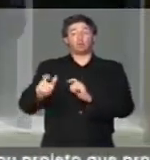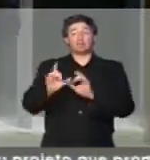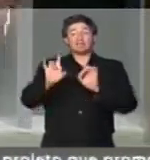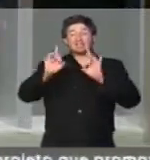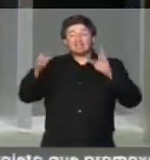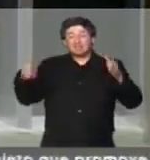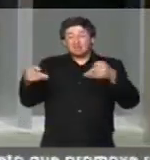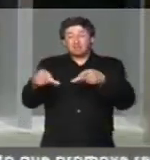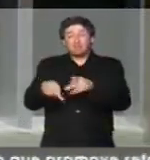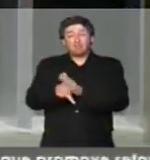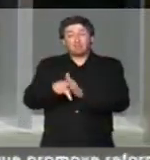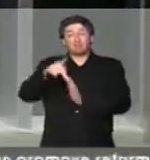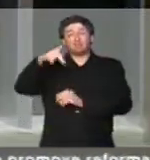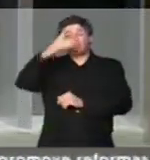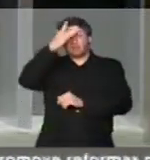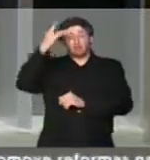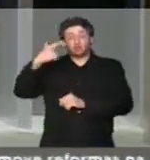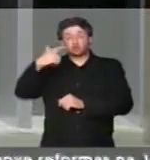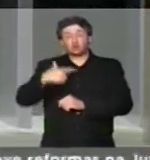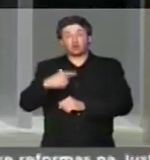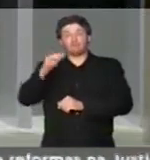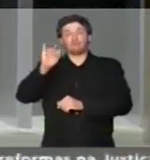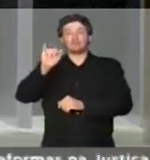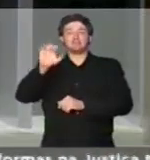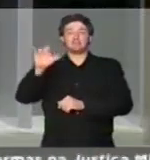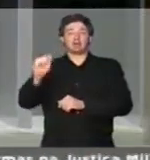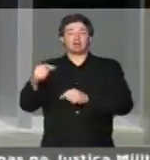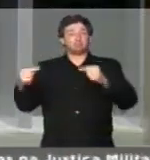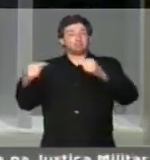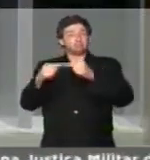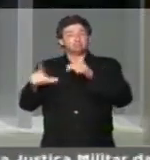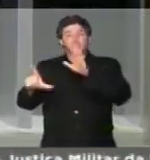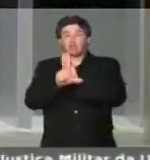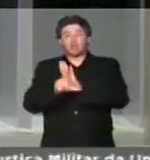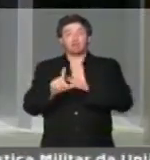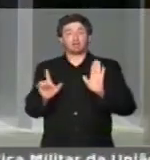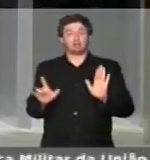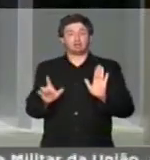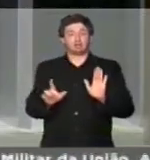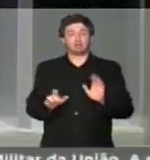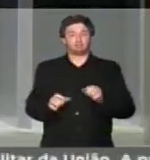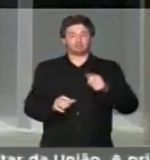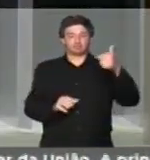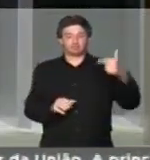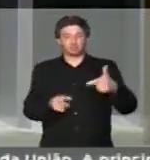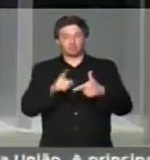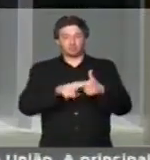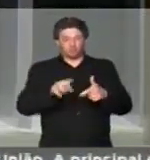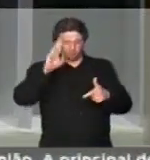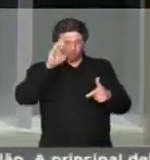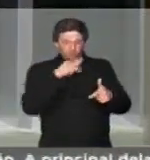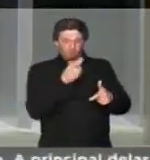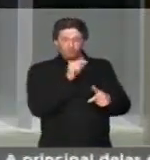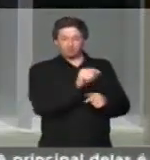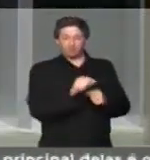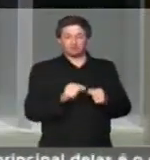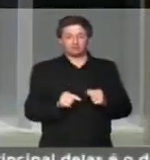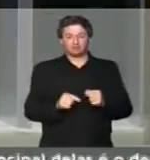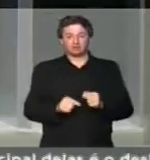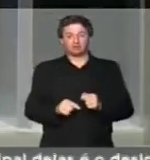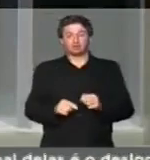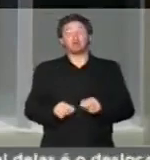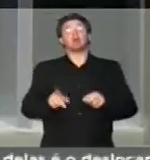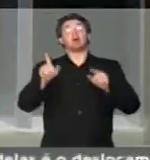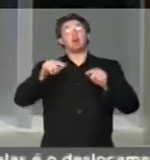exclusivamente de pessoa física e dentro da legalidade essa segunda questão que vossa excelência aponta